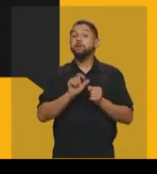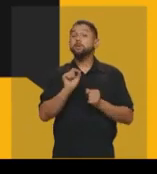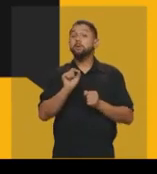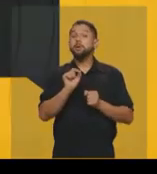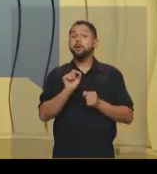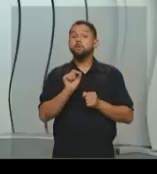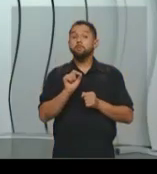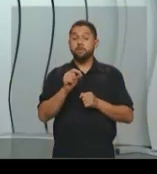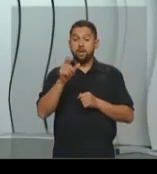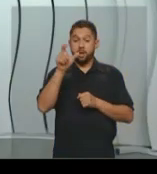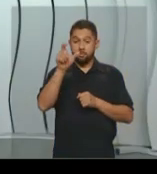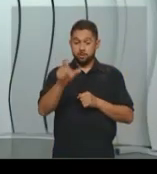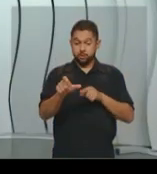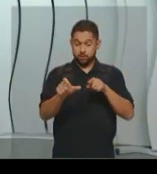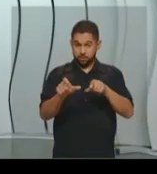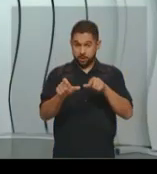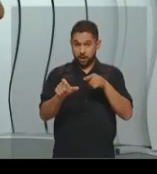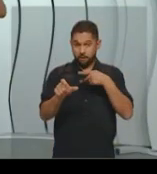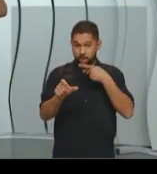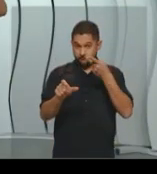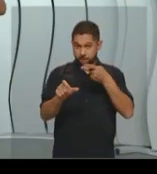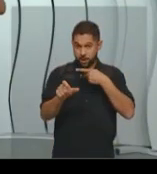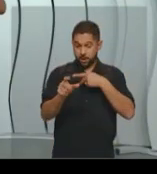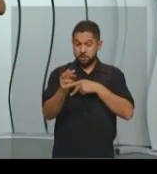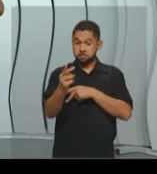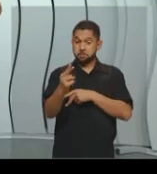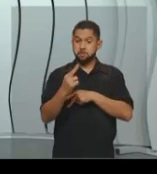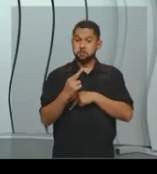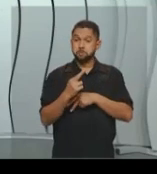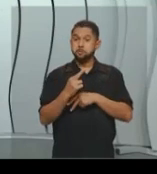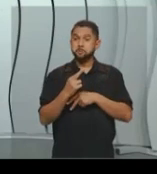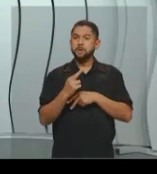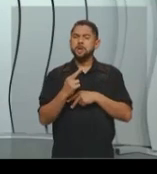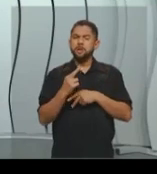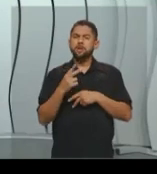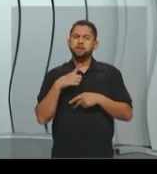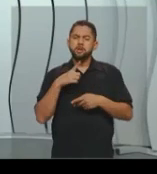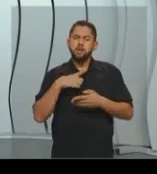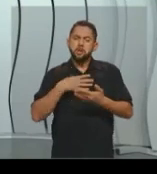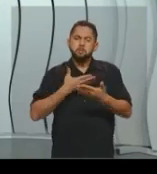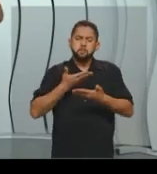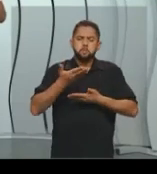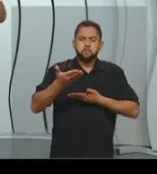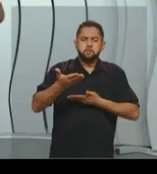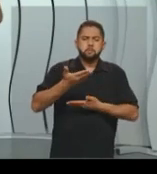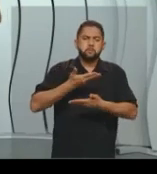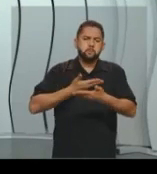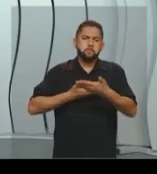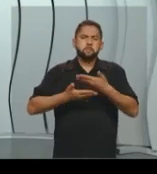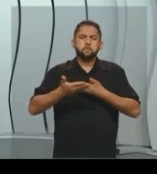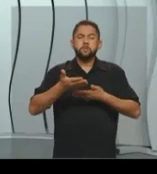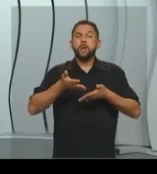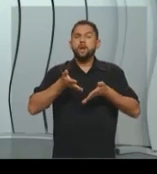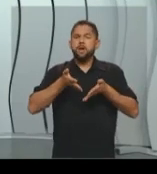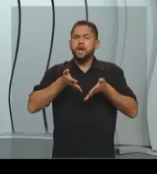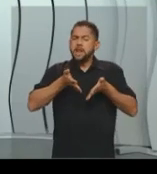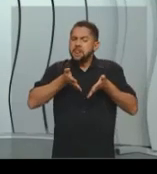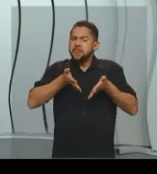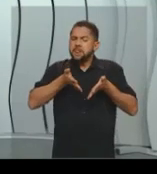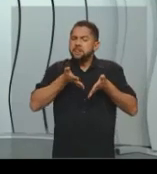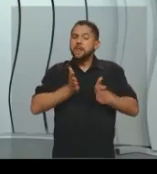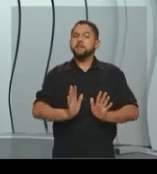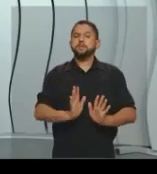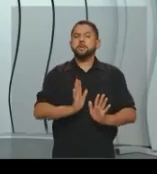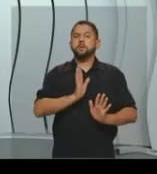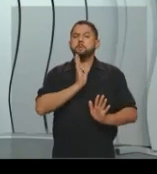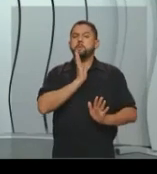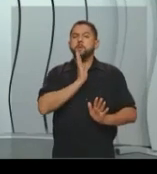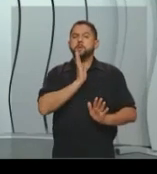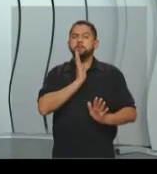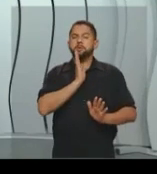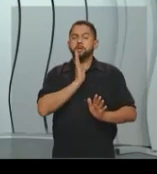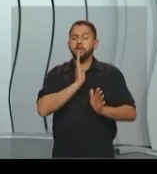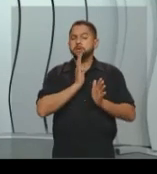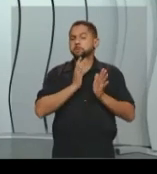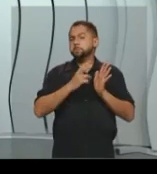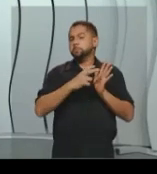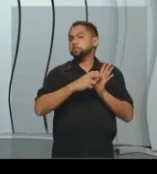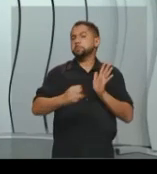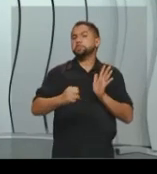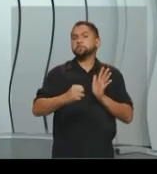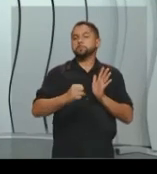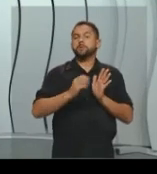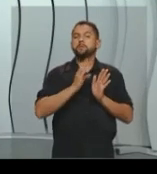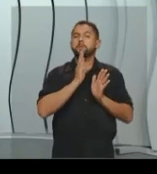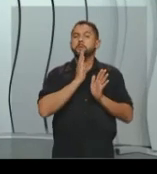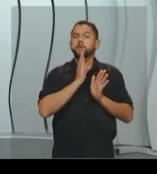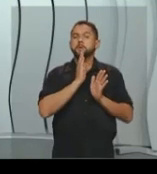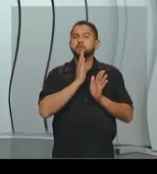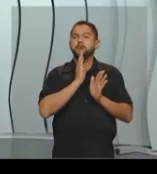seu interlocutor, então, partejasse uma verdade, um conhecimento universal, saísse da doxa, que